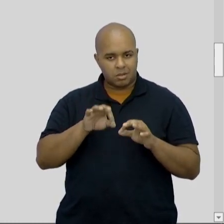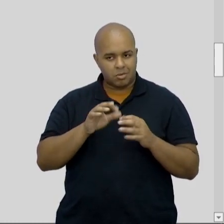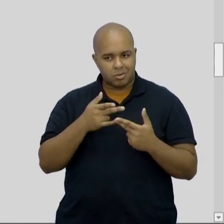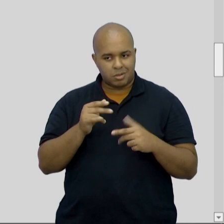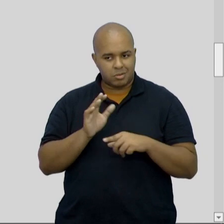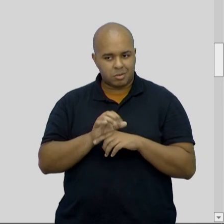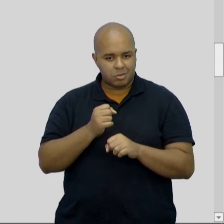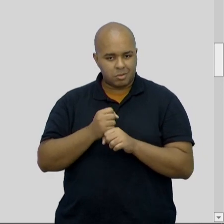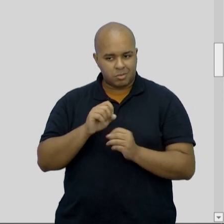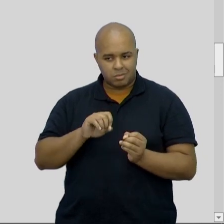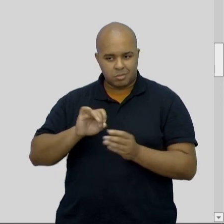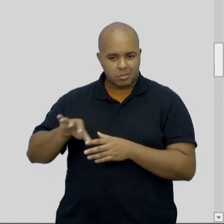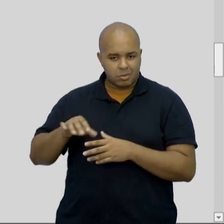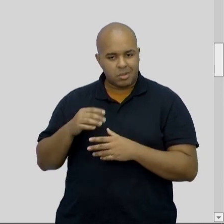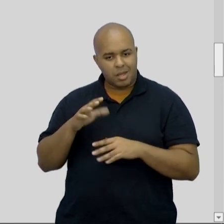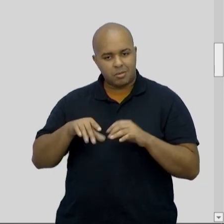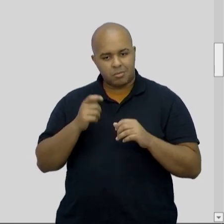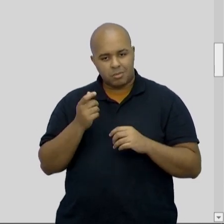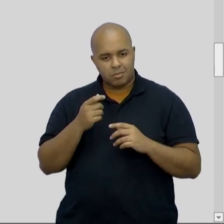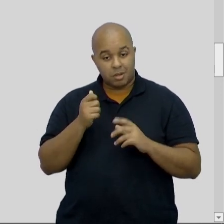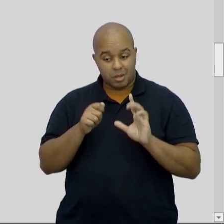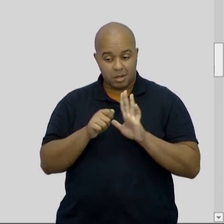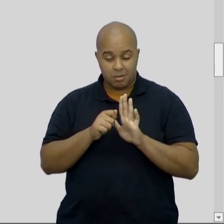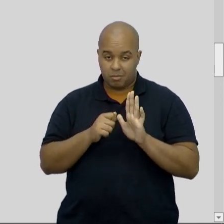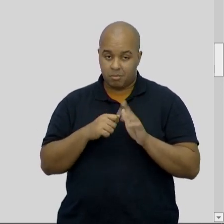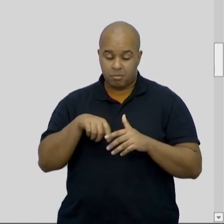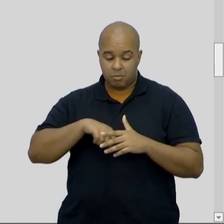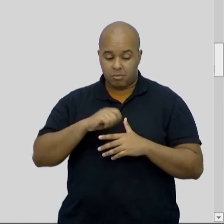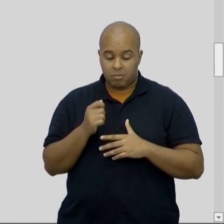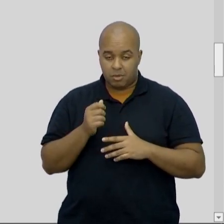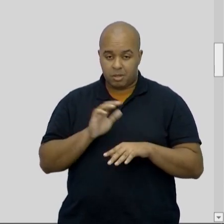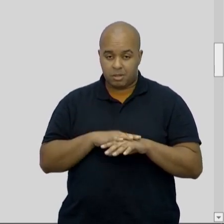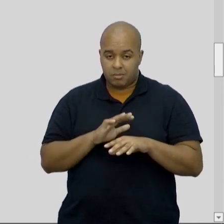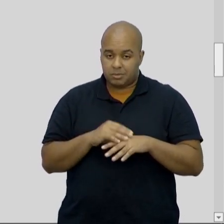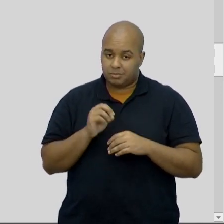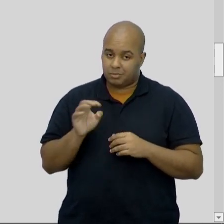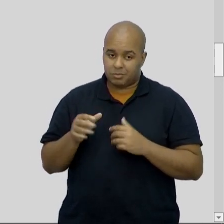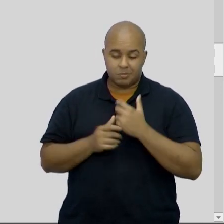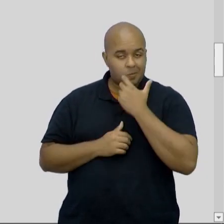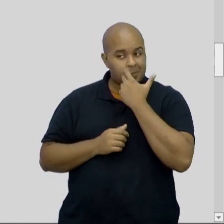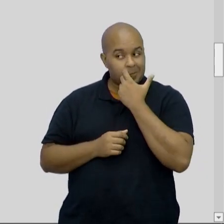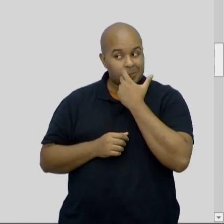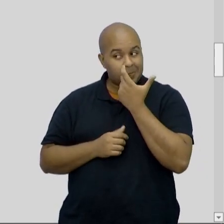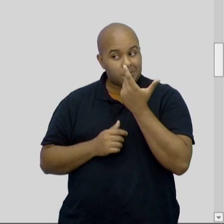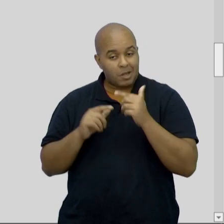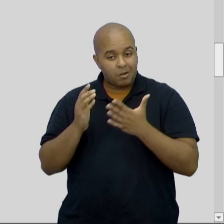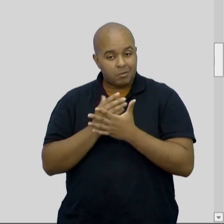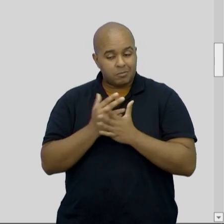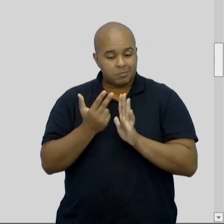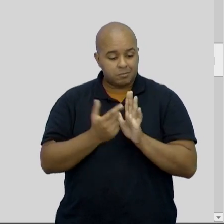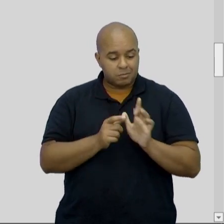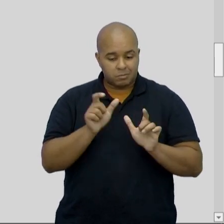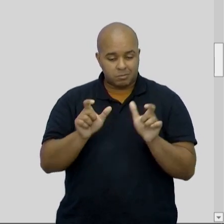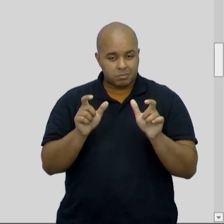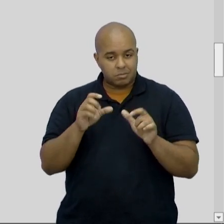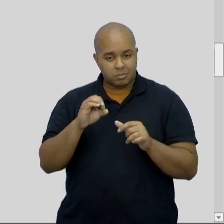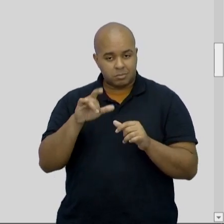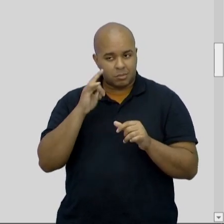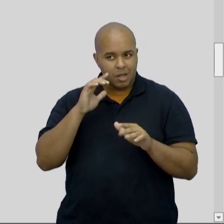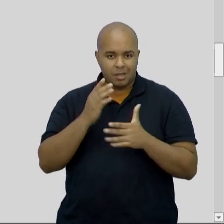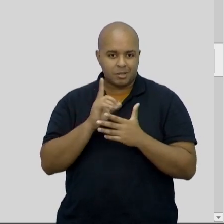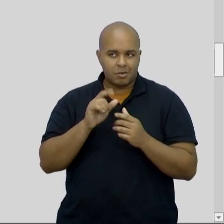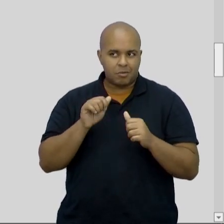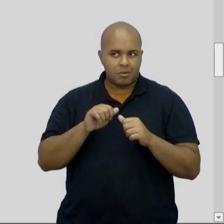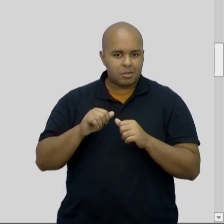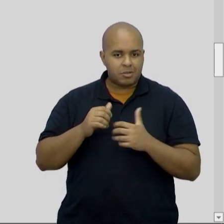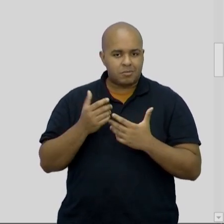Aqui, escolher e descartar uma carta da mão. E olha só, no caso de alguns tipos de colonialismo, eles não